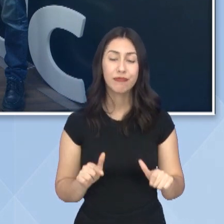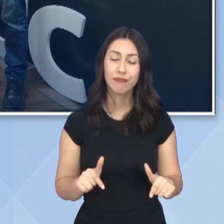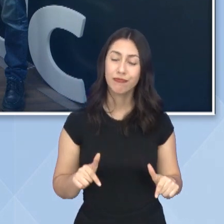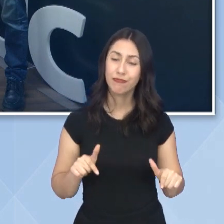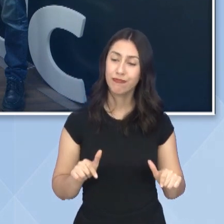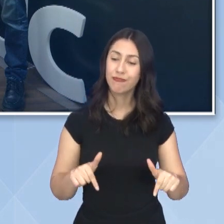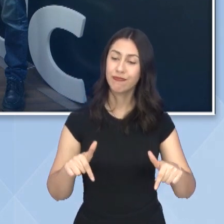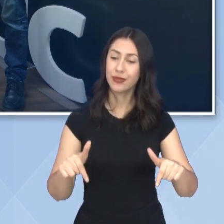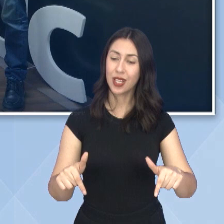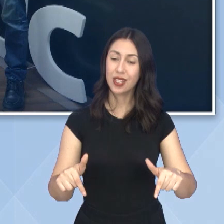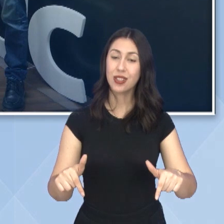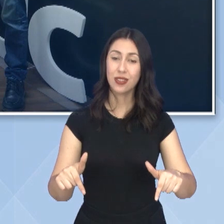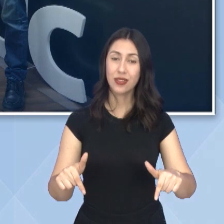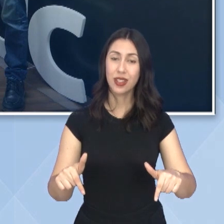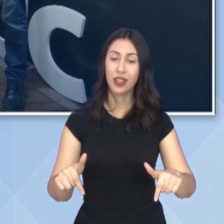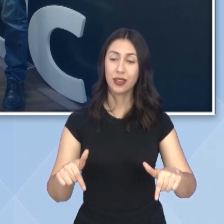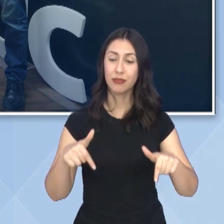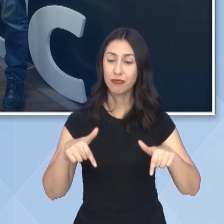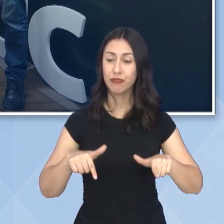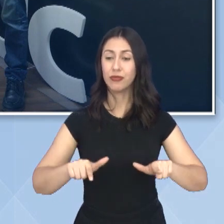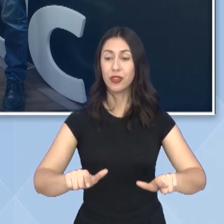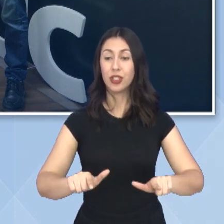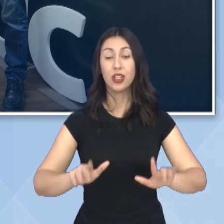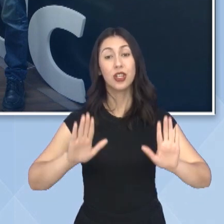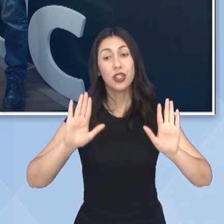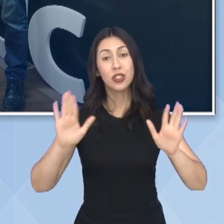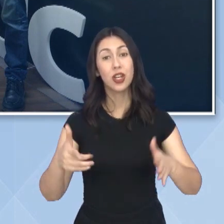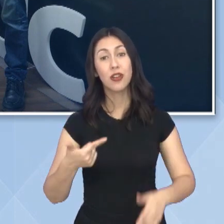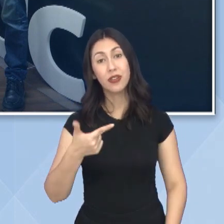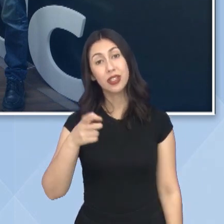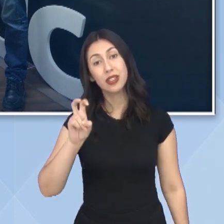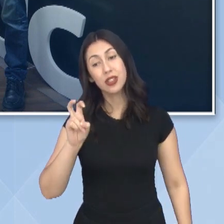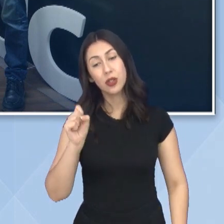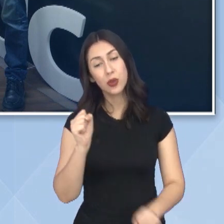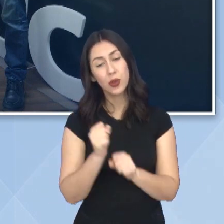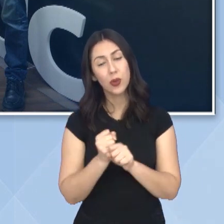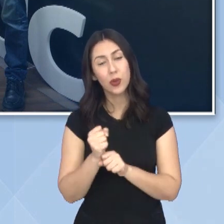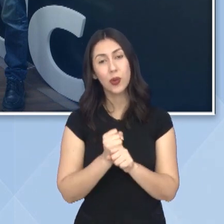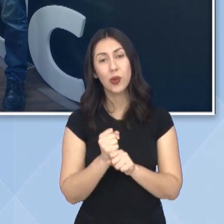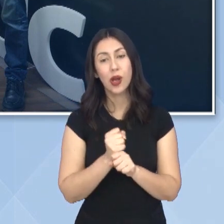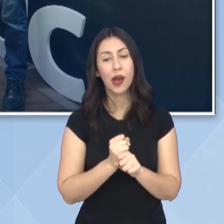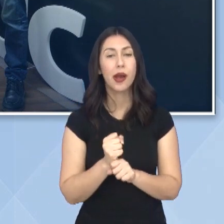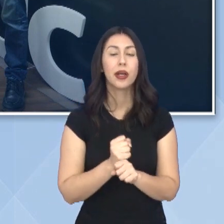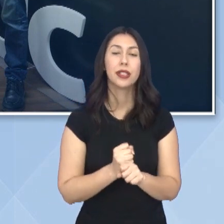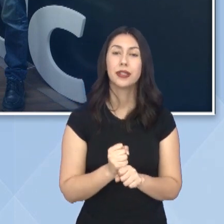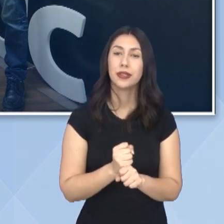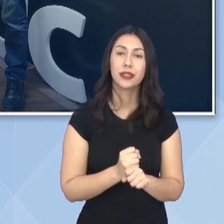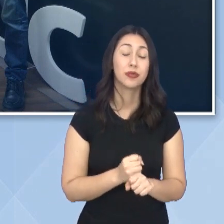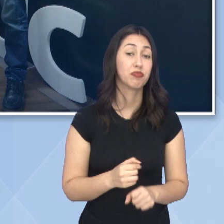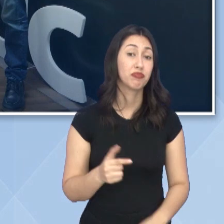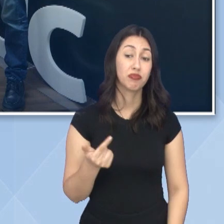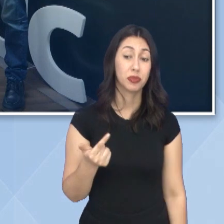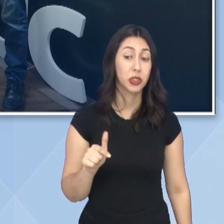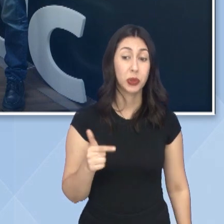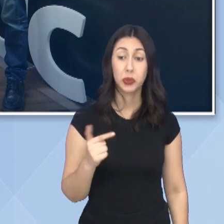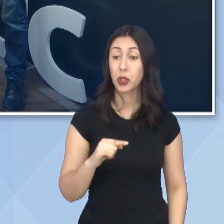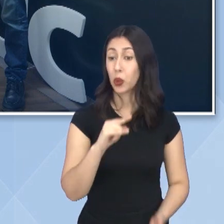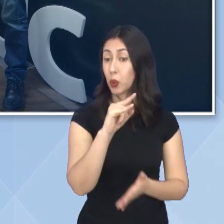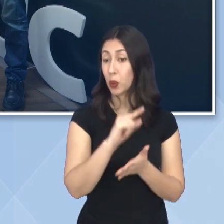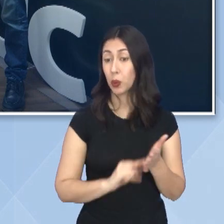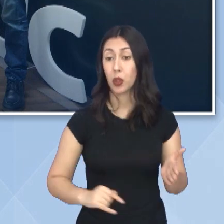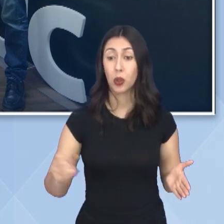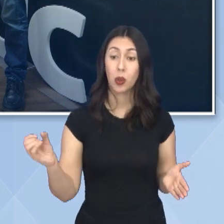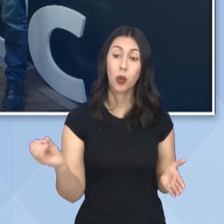certificado, né? Lembrando que faz 25 anos que não se tem uma emissão de novas licenças,